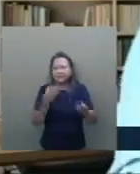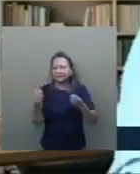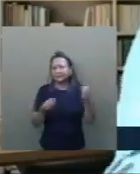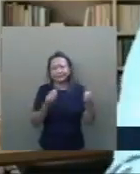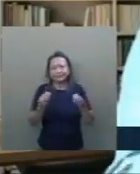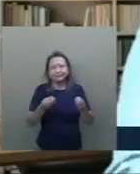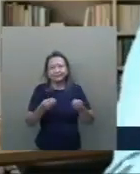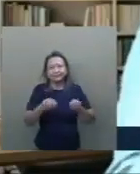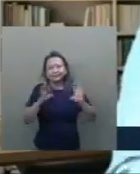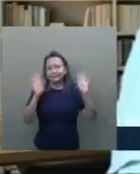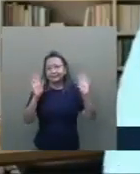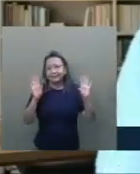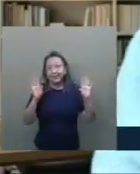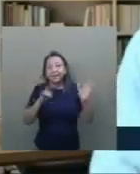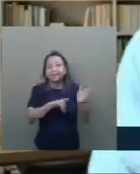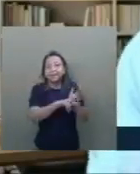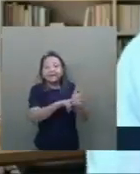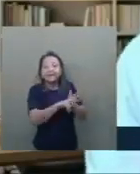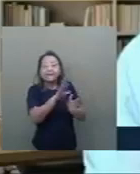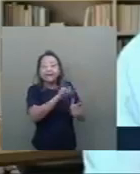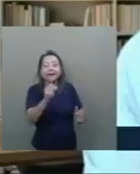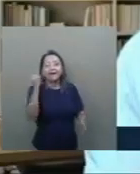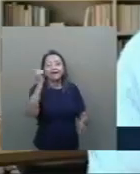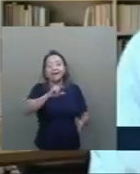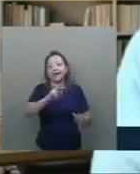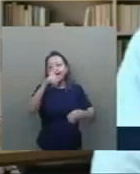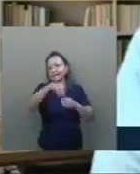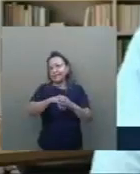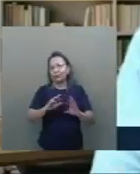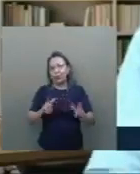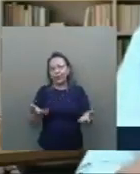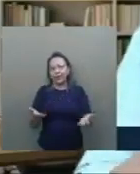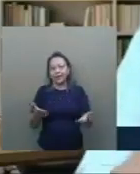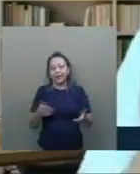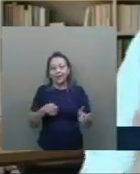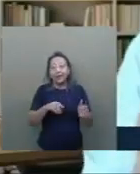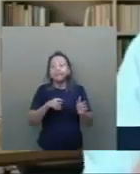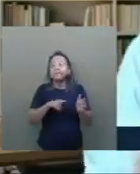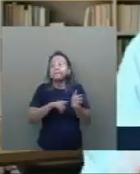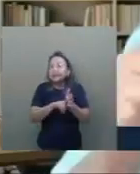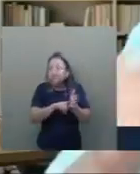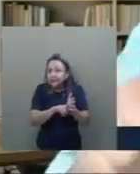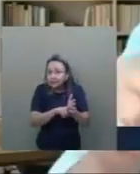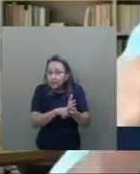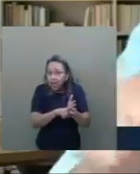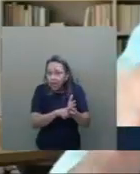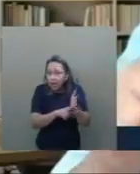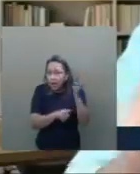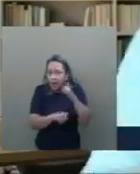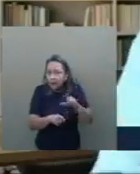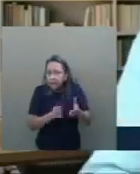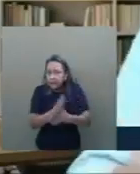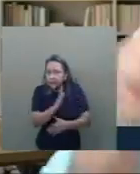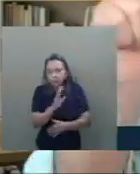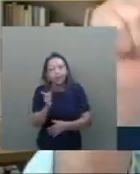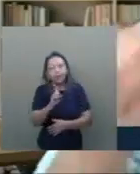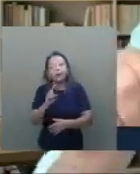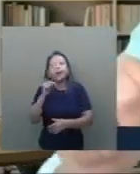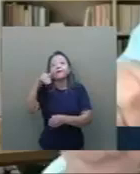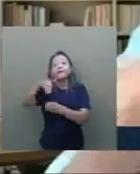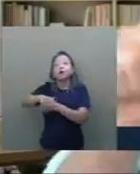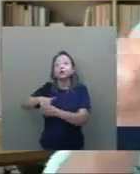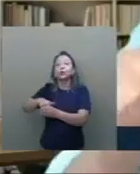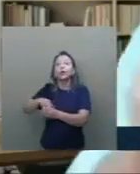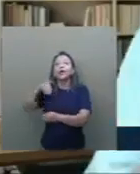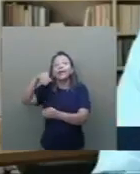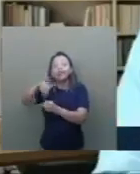fim não pensa que a pesquisa que vai ganhar a eleição. Pesquisa não ganha a eleição, quem ganha é voto na urna mesmo. É votar lá